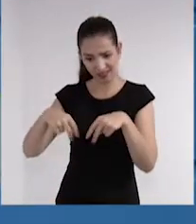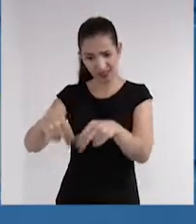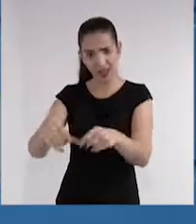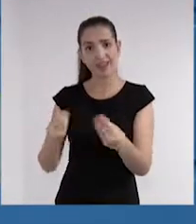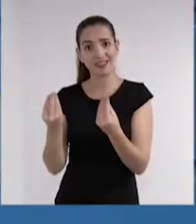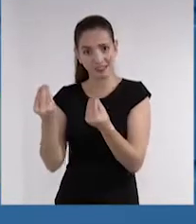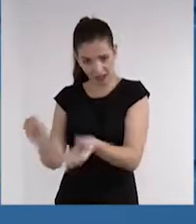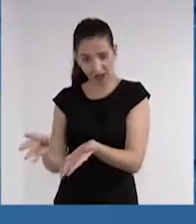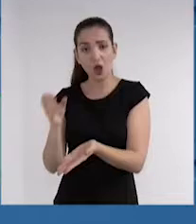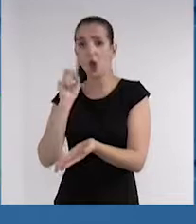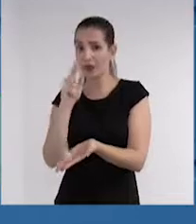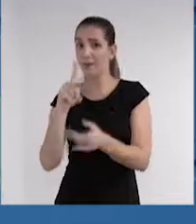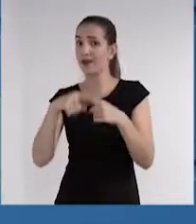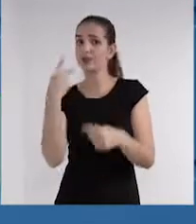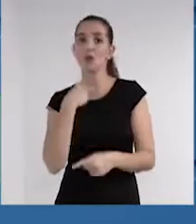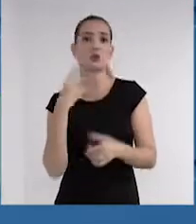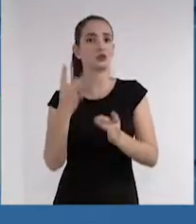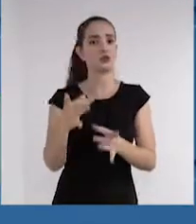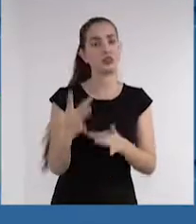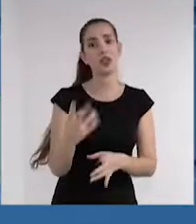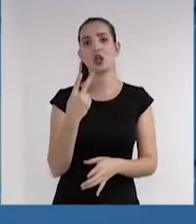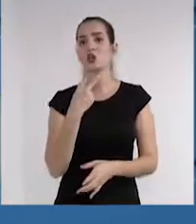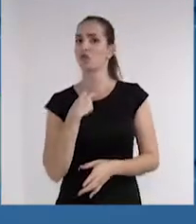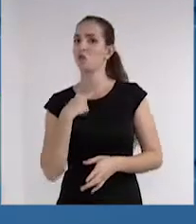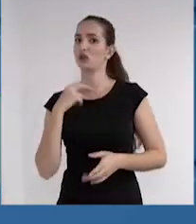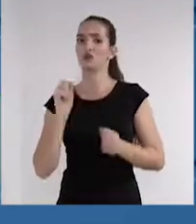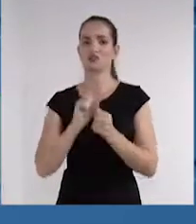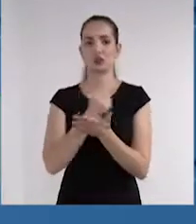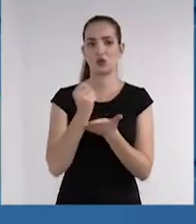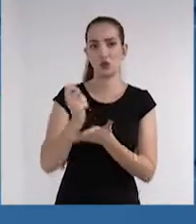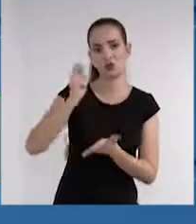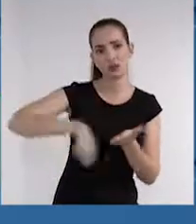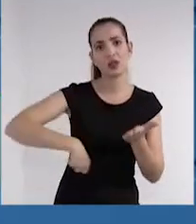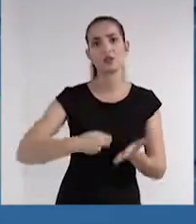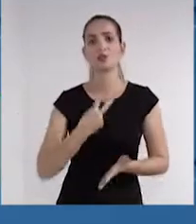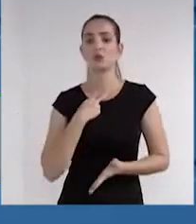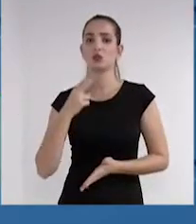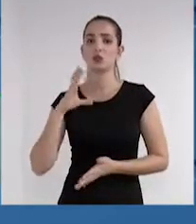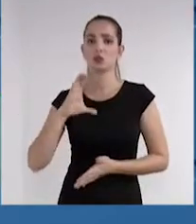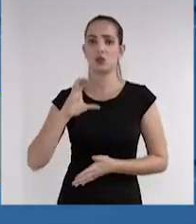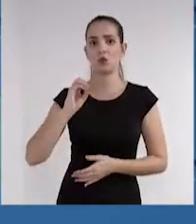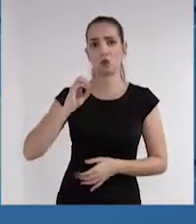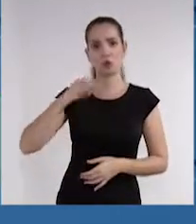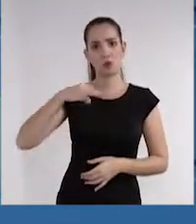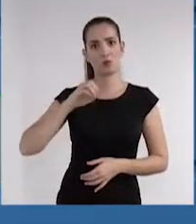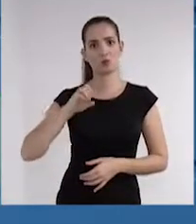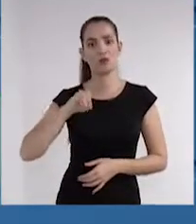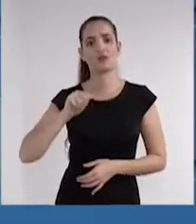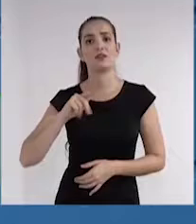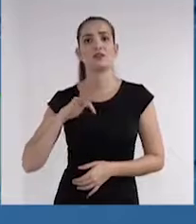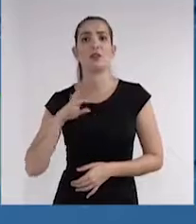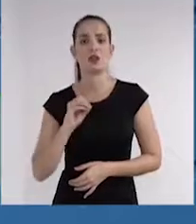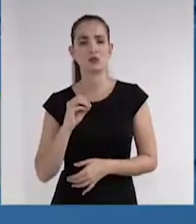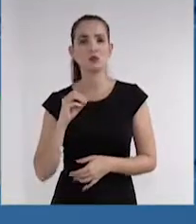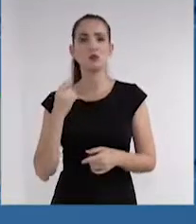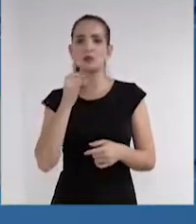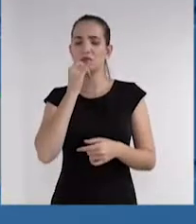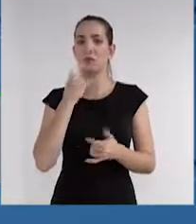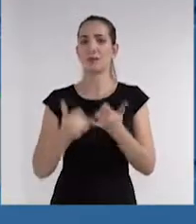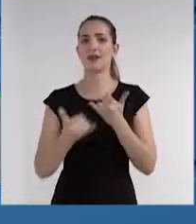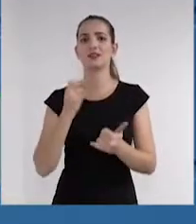fazer comodato, não pode fazer... Tem que ficar os 3 anos lá. Então, o que Vossa Excelência coloca, parece que o país é um país